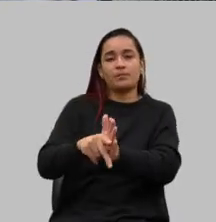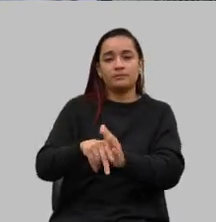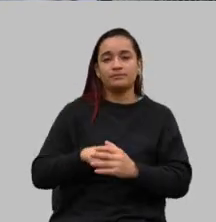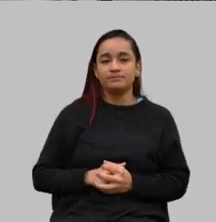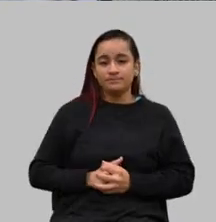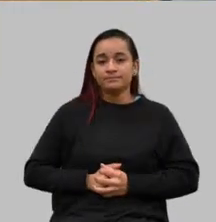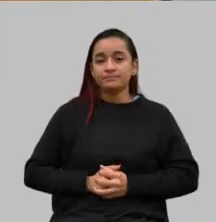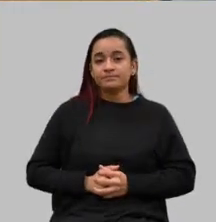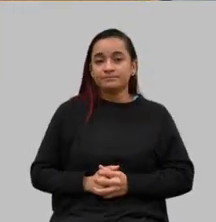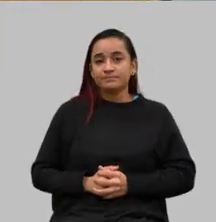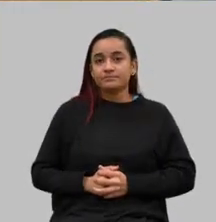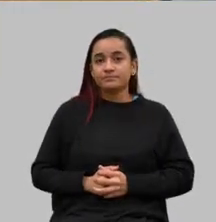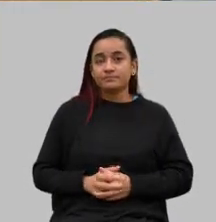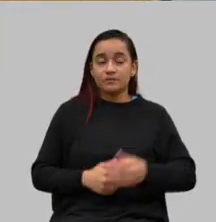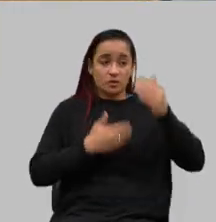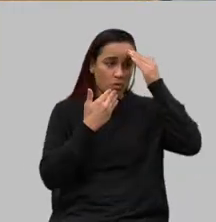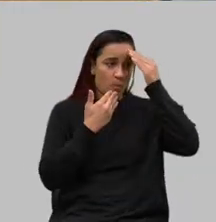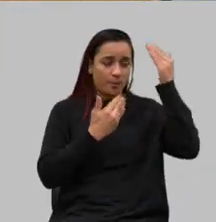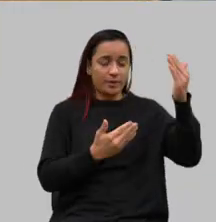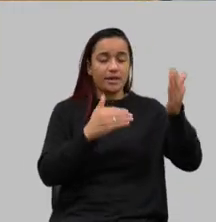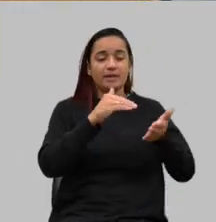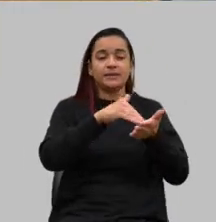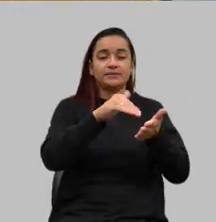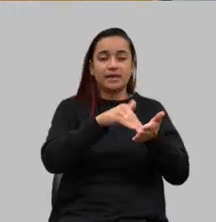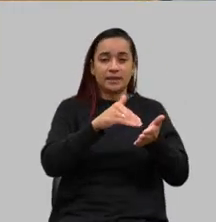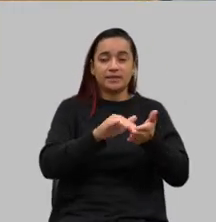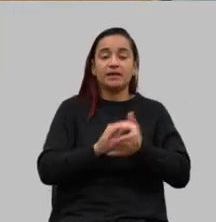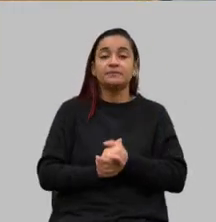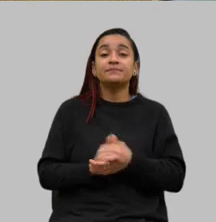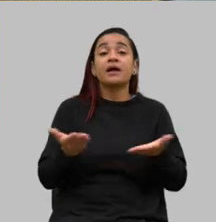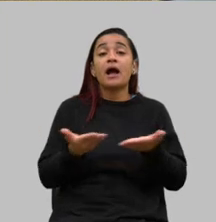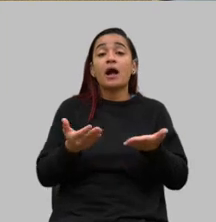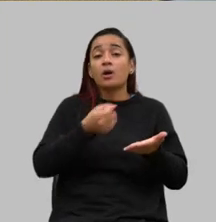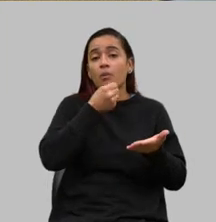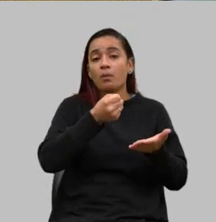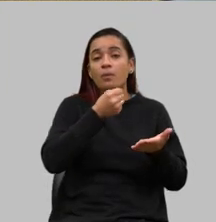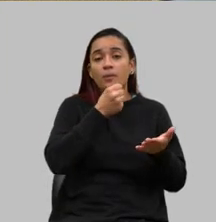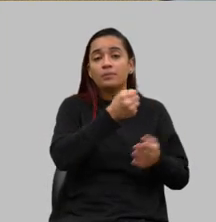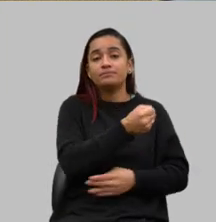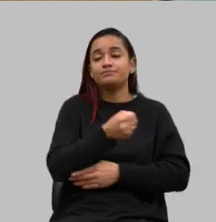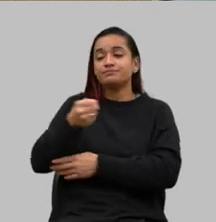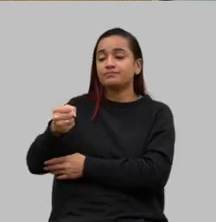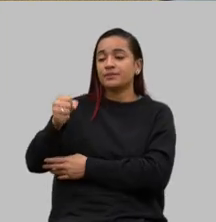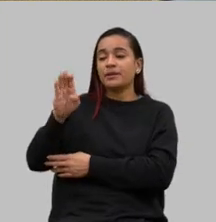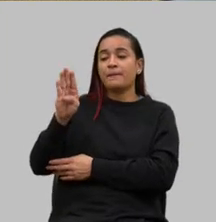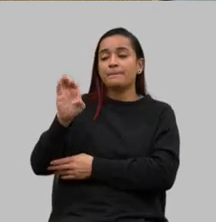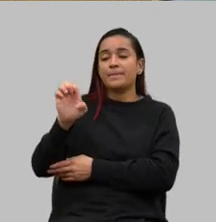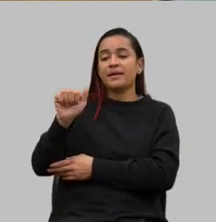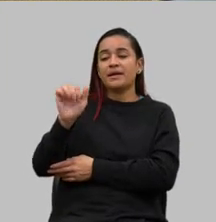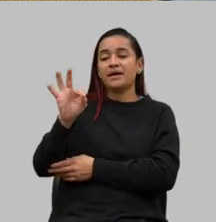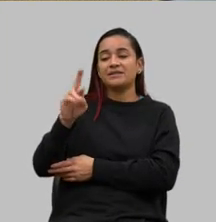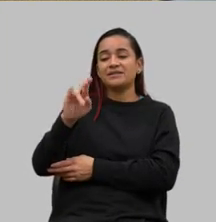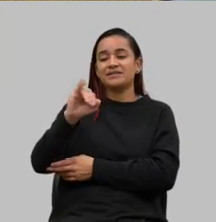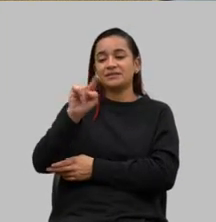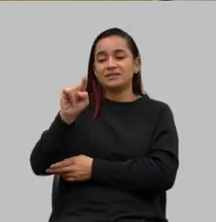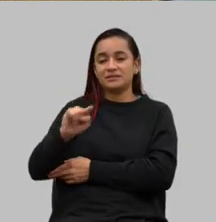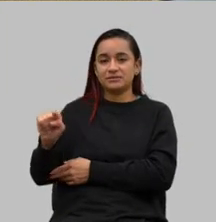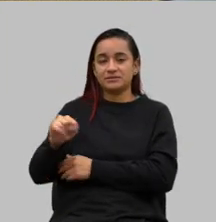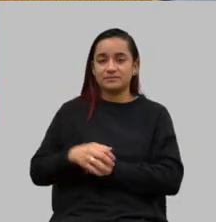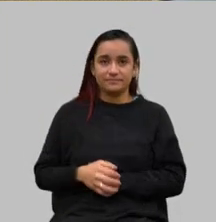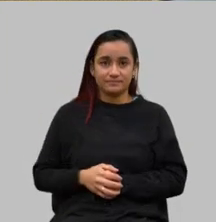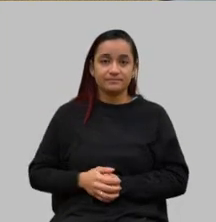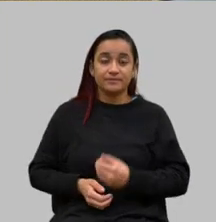hídricos Muito obrigado a secretária María vou passar a palavra agora a deputada Beatriz Serqueira Bom dia